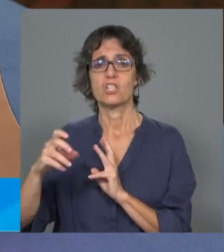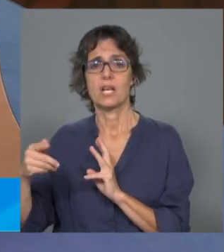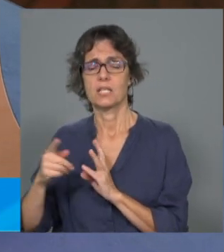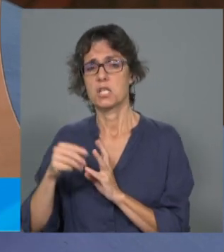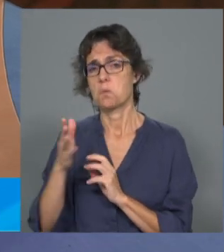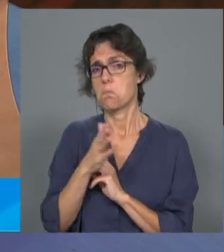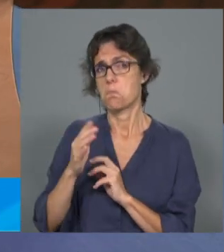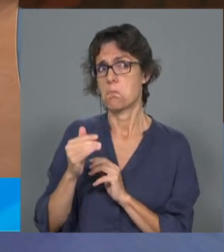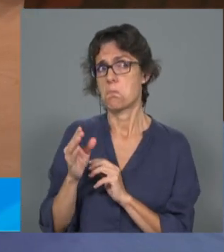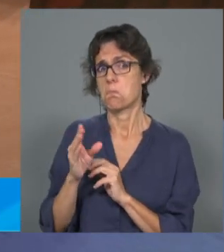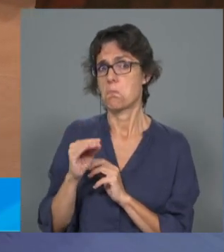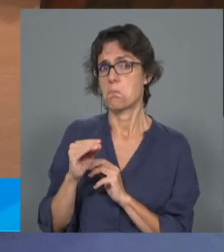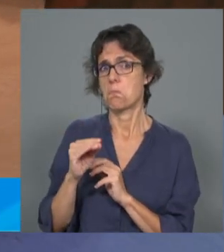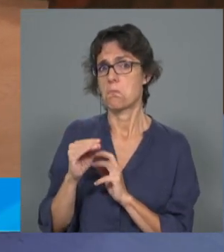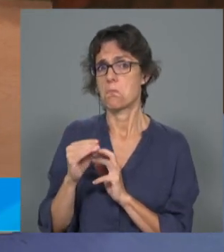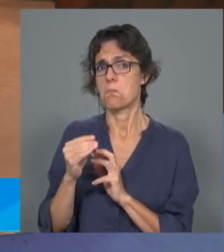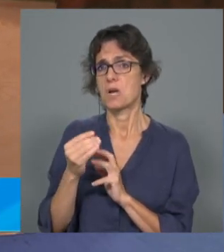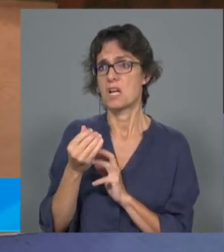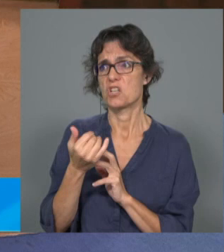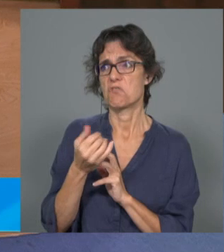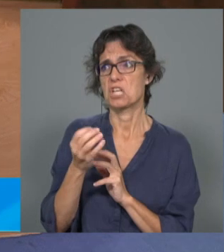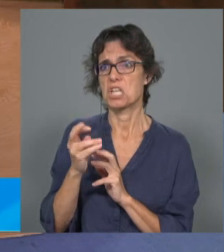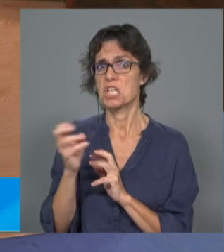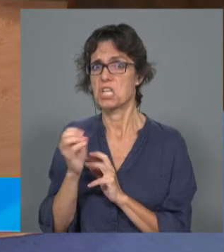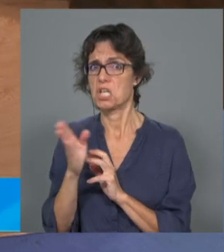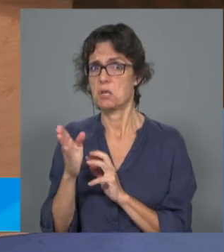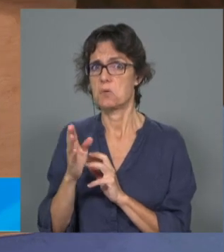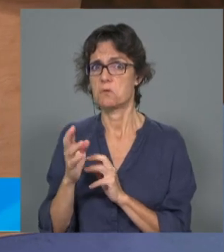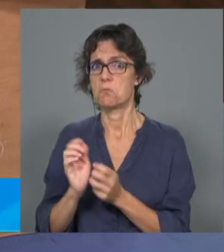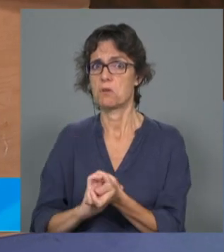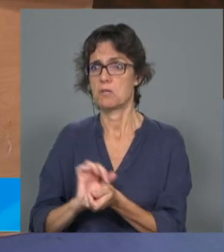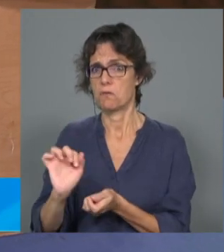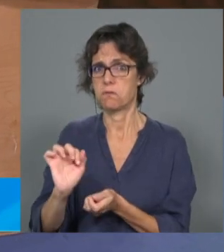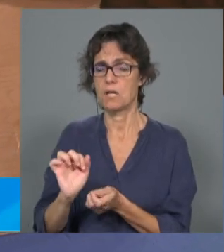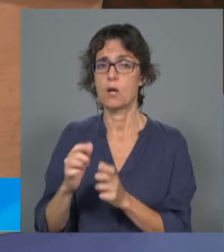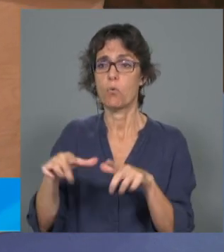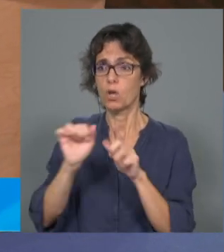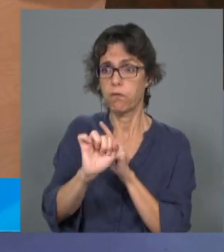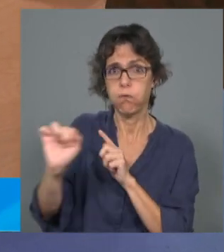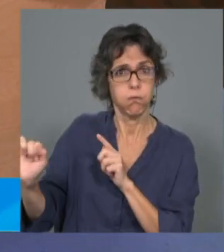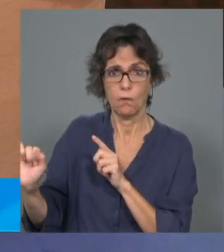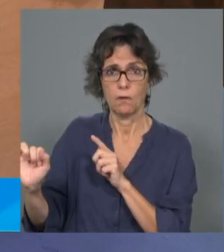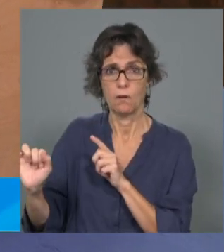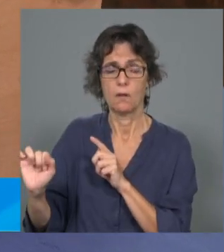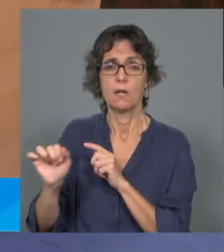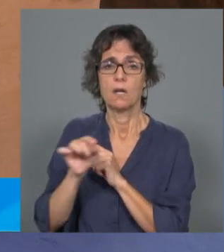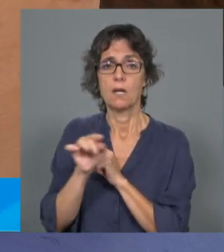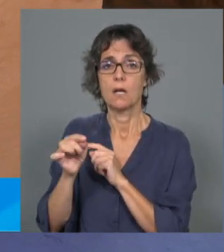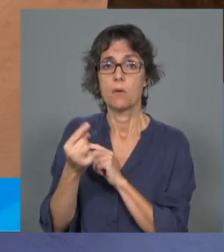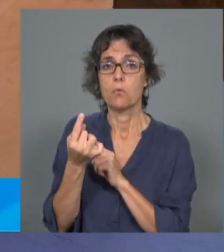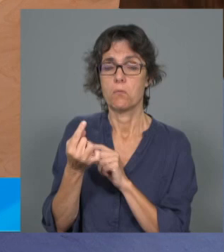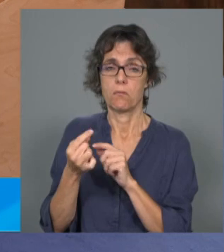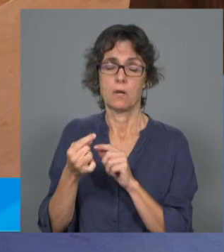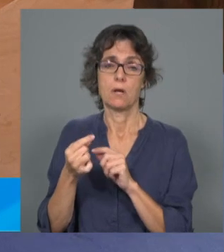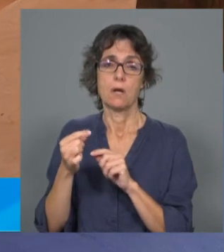ou 30 etnias, com línguas próprias, umas delas